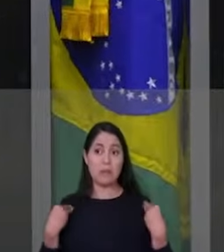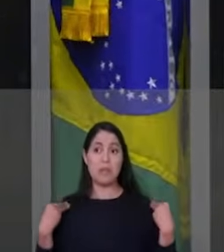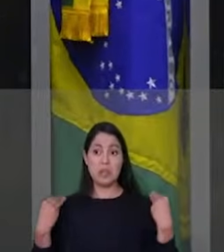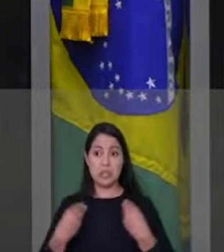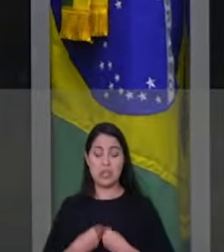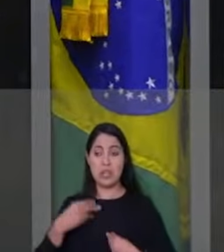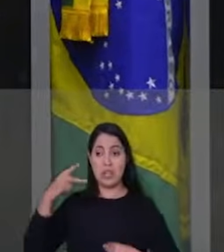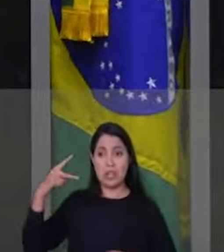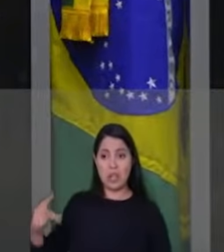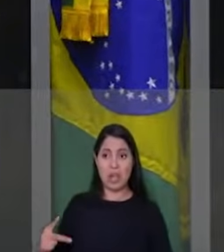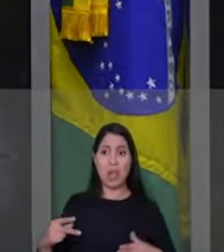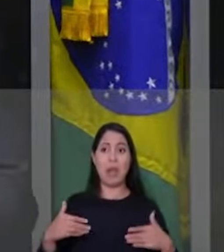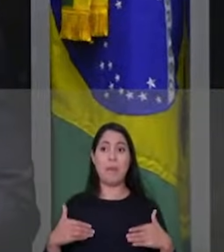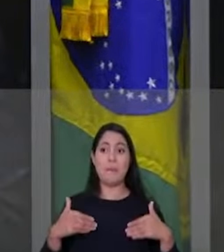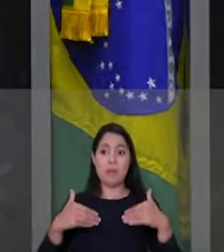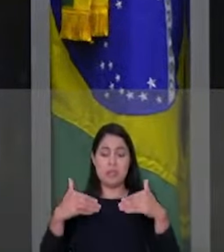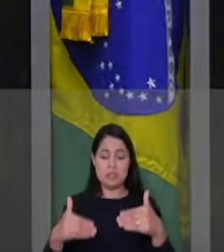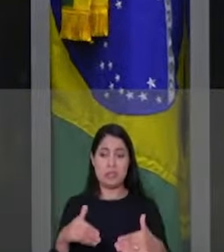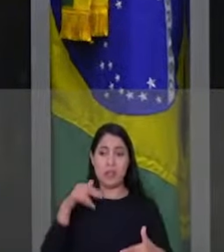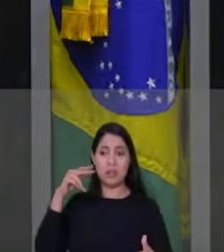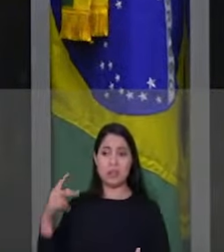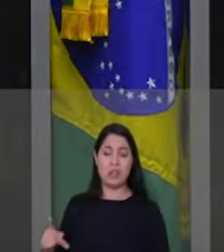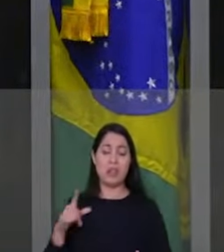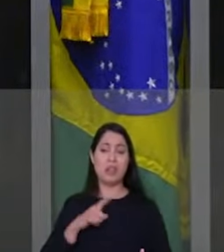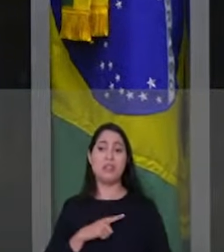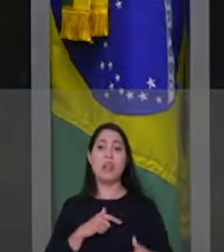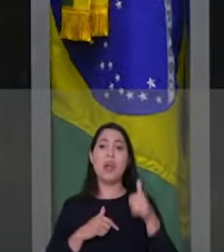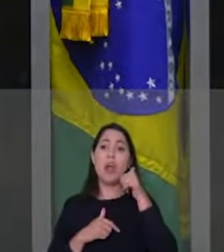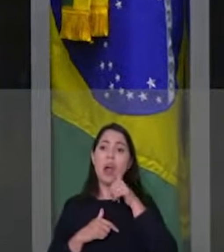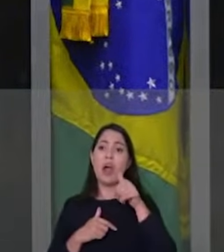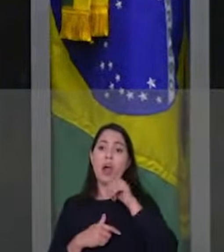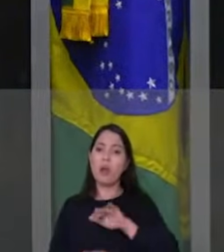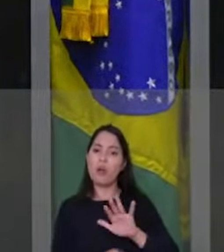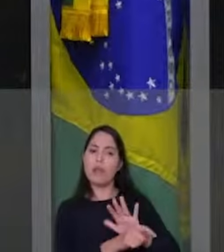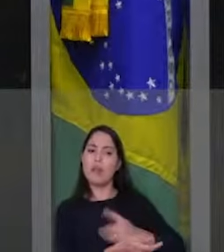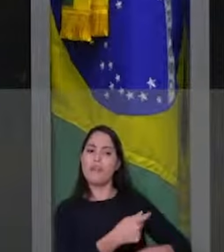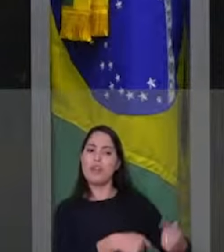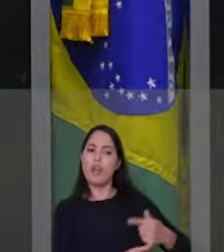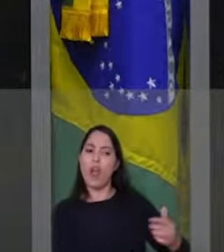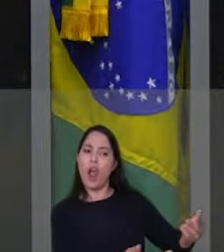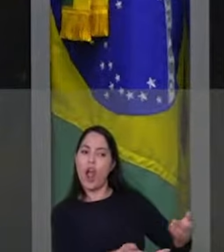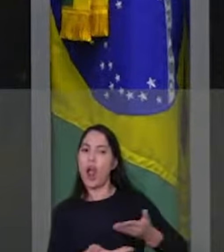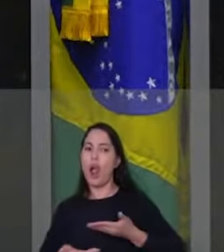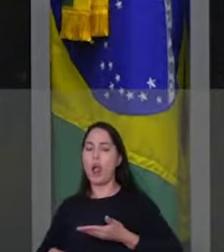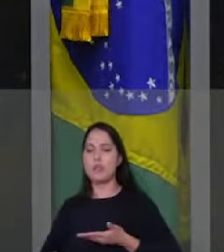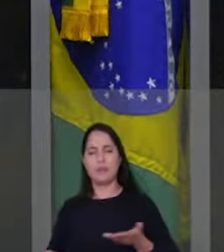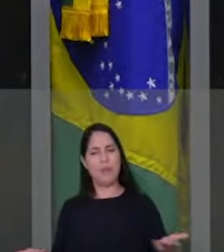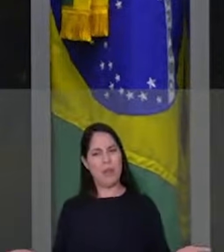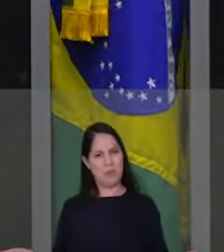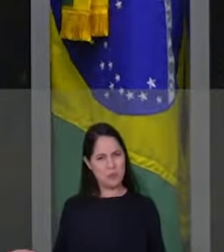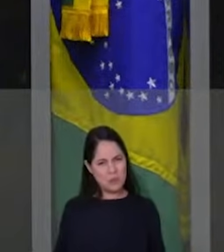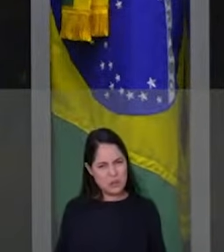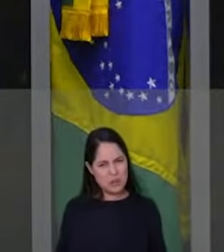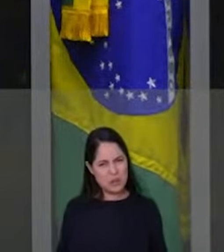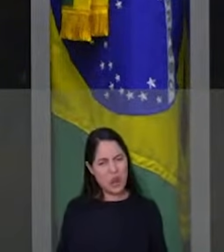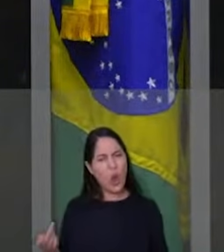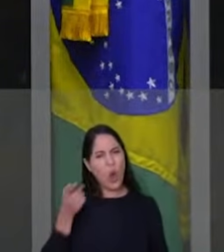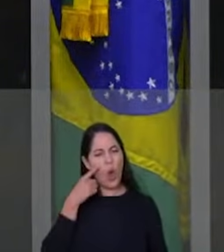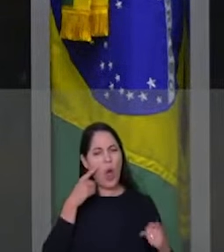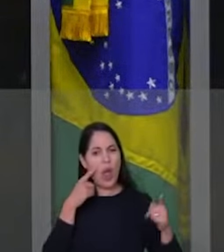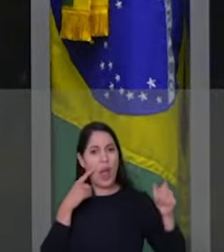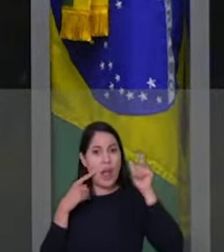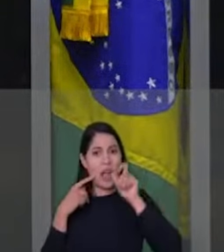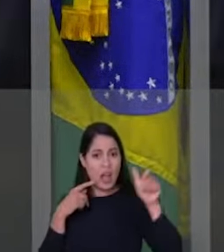seu ministério adentrou, recebeu a visita da dama do tráfico, que já era